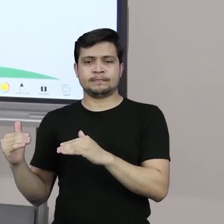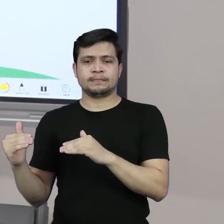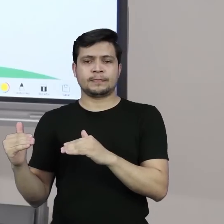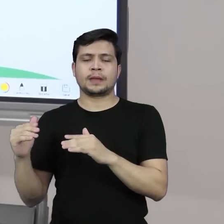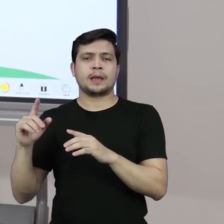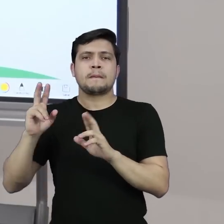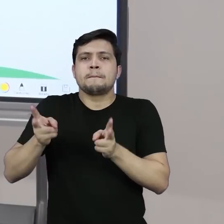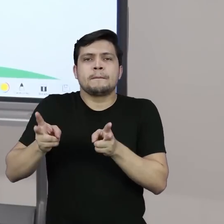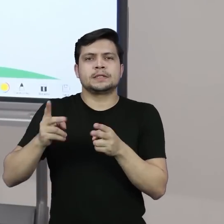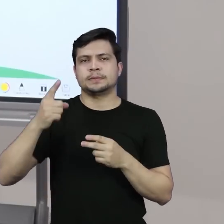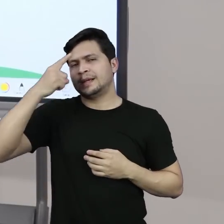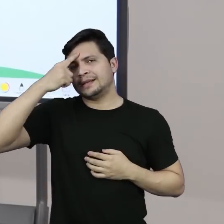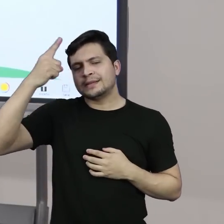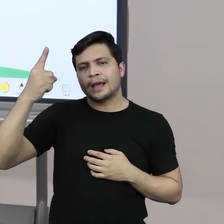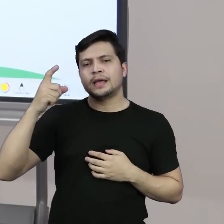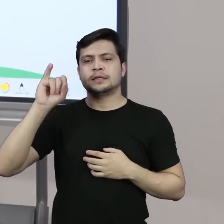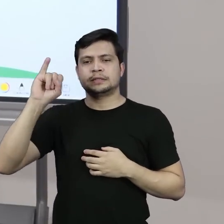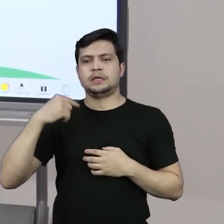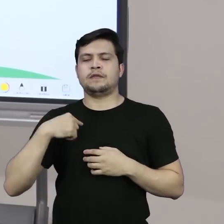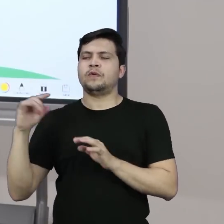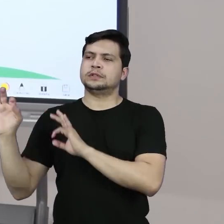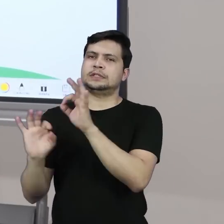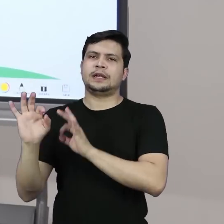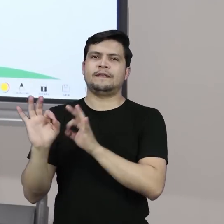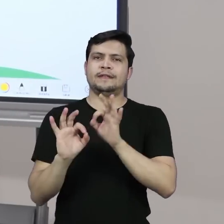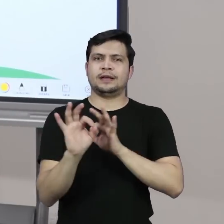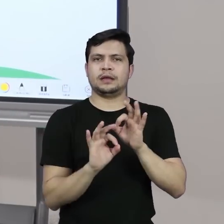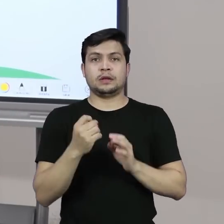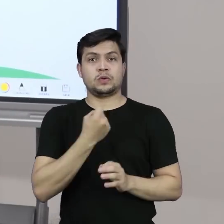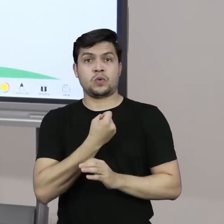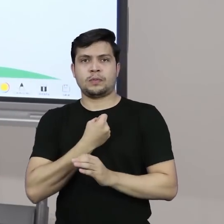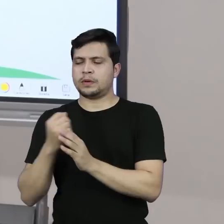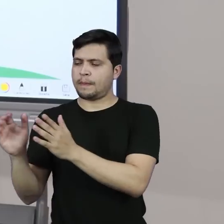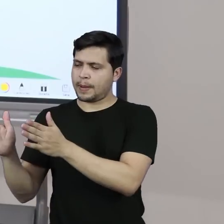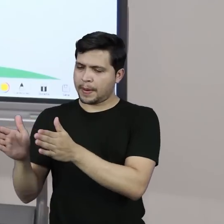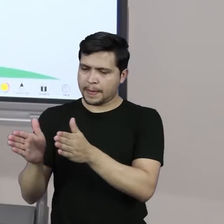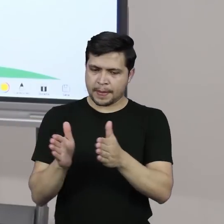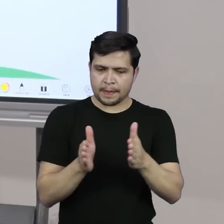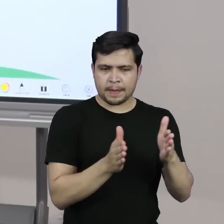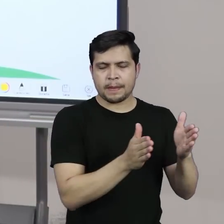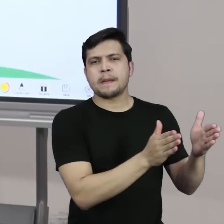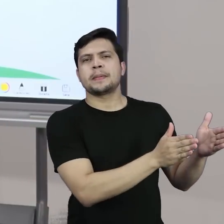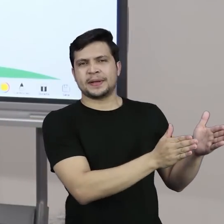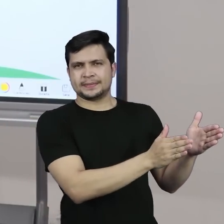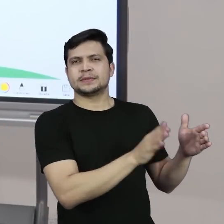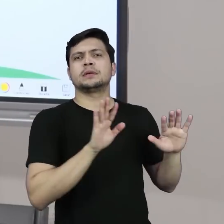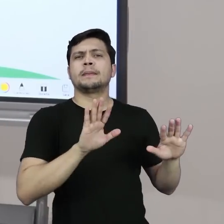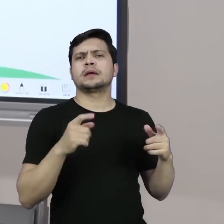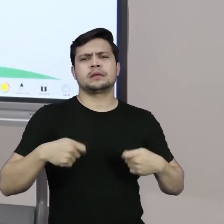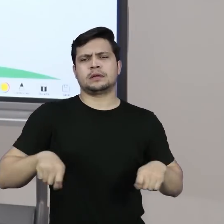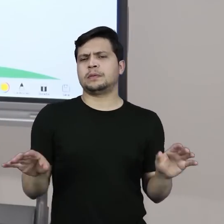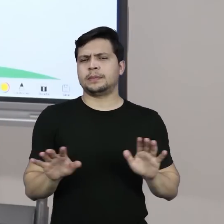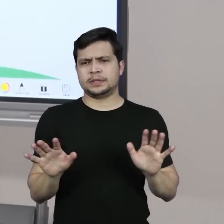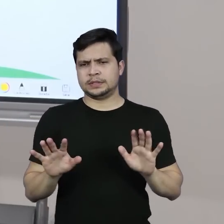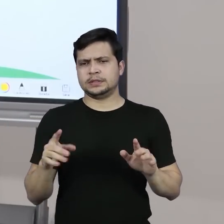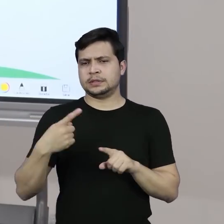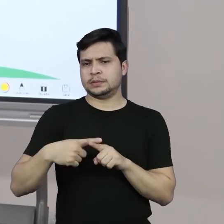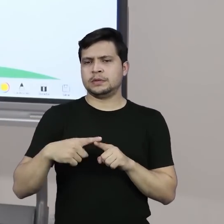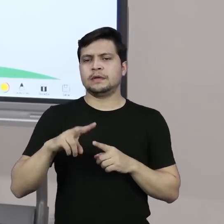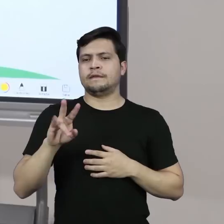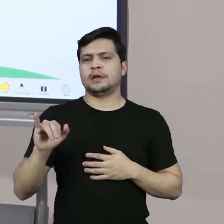atrás. Tranquilo? Beleza? Vejam que aquela é uma questão que tinha poucos valores, então dava para a gente colocar em ordem crescente de forma mais